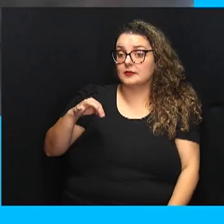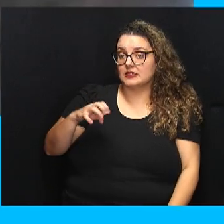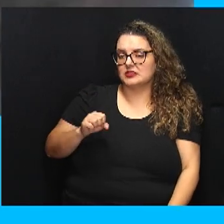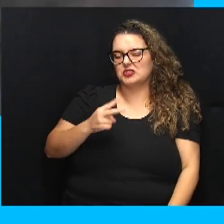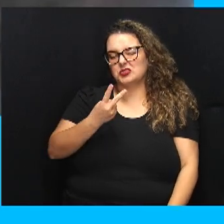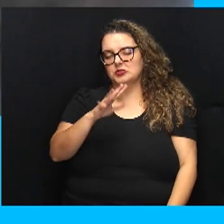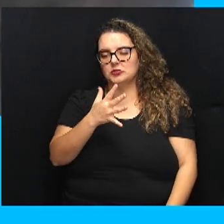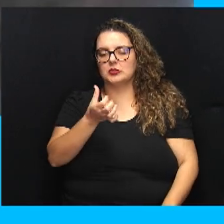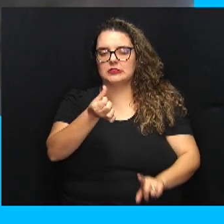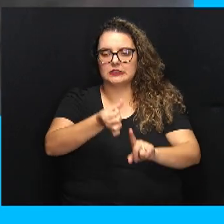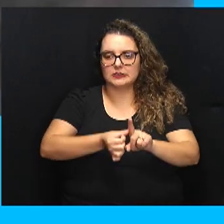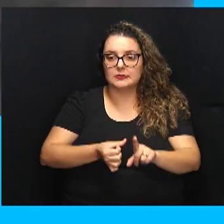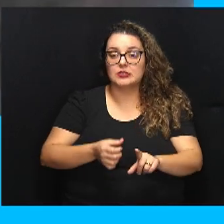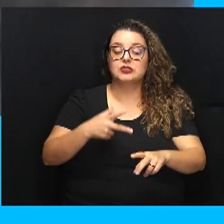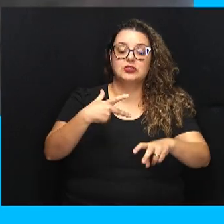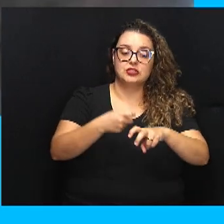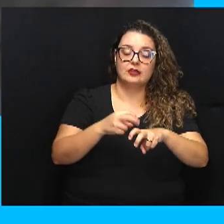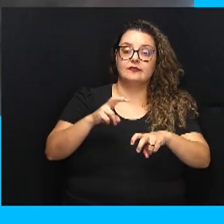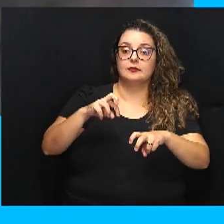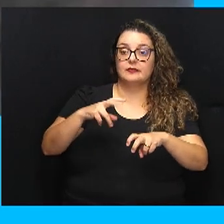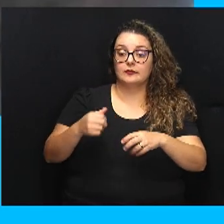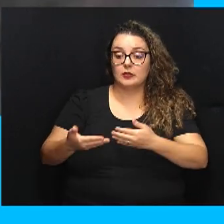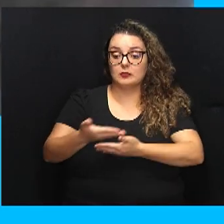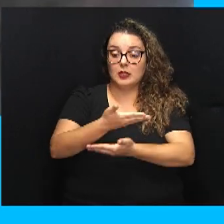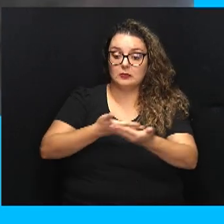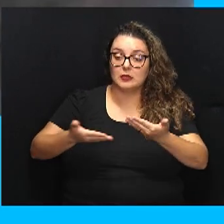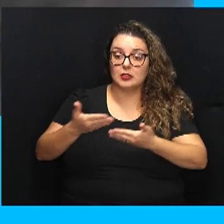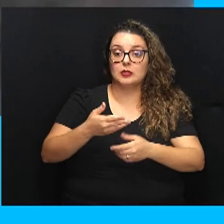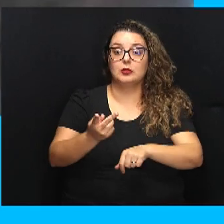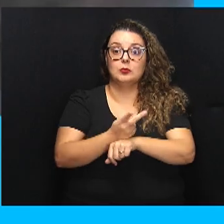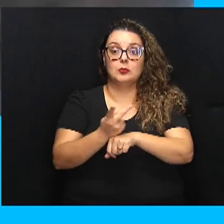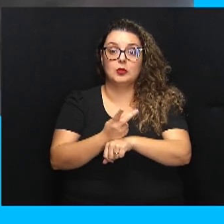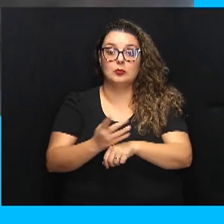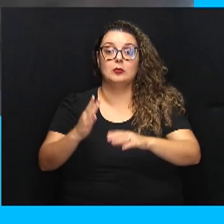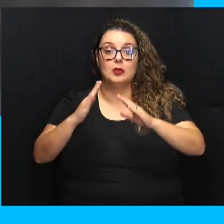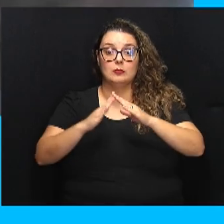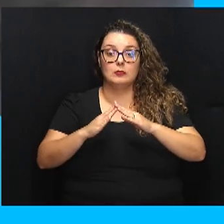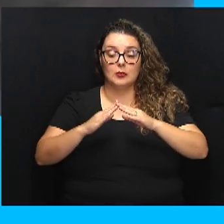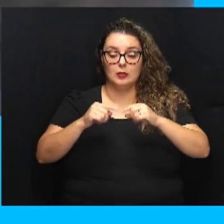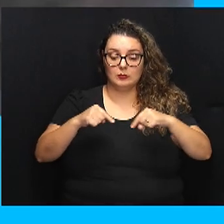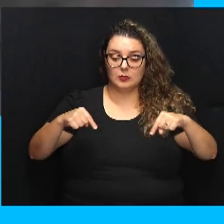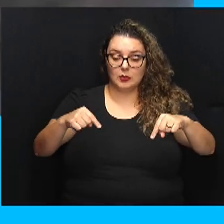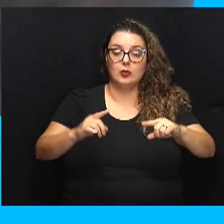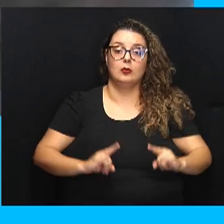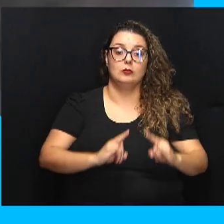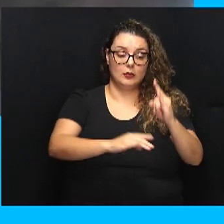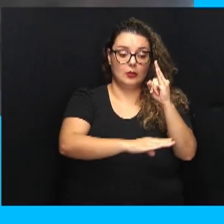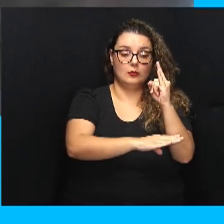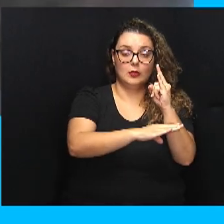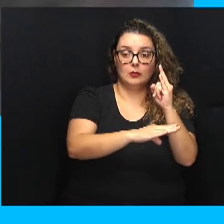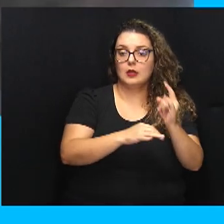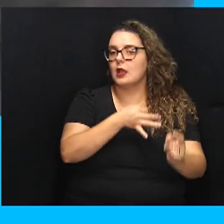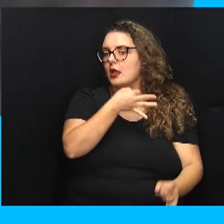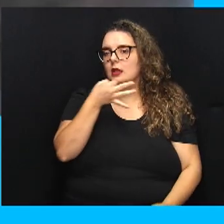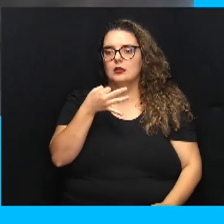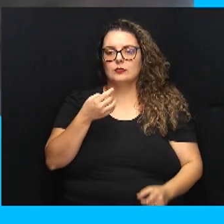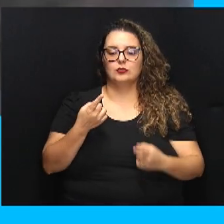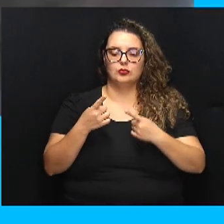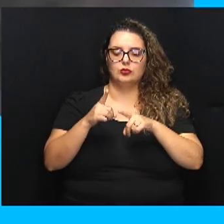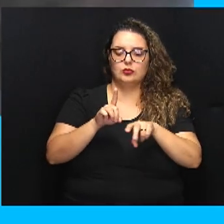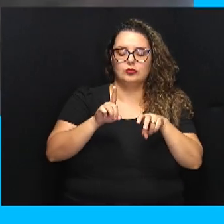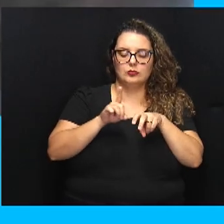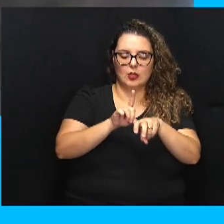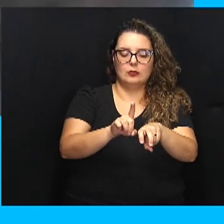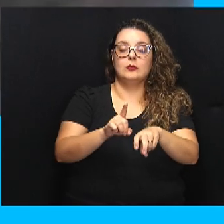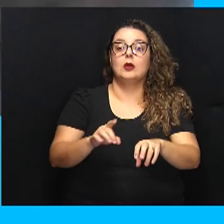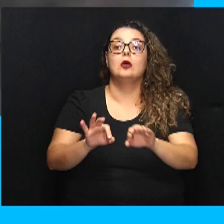meses, vermifugada, sociável, que busca um lar com quintal ou apartamento. Ela é ideal companhia para famílias